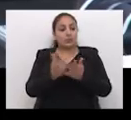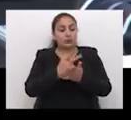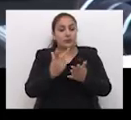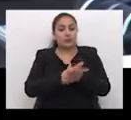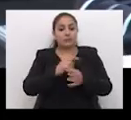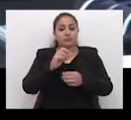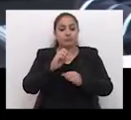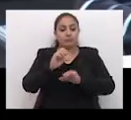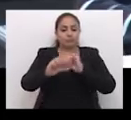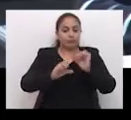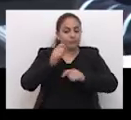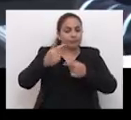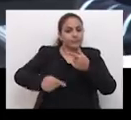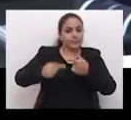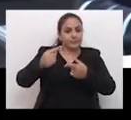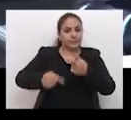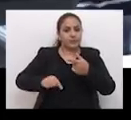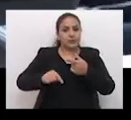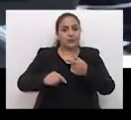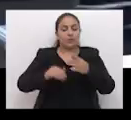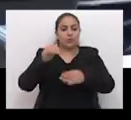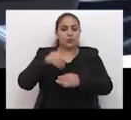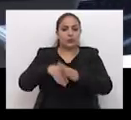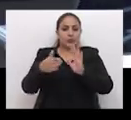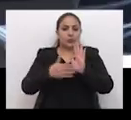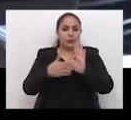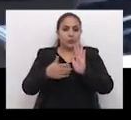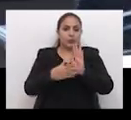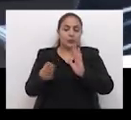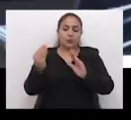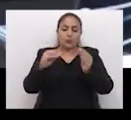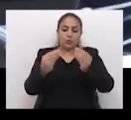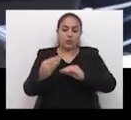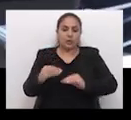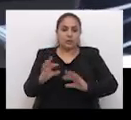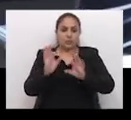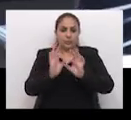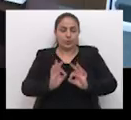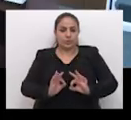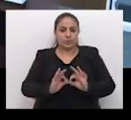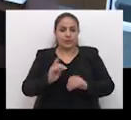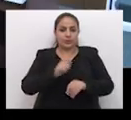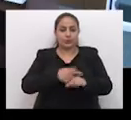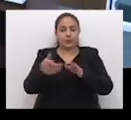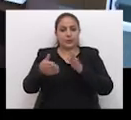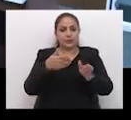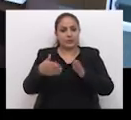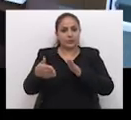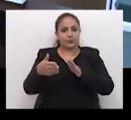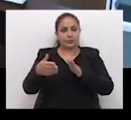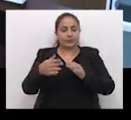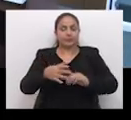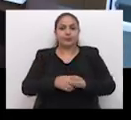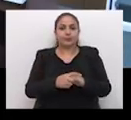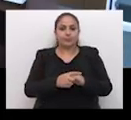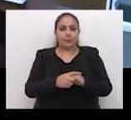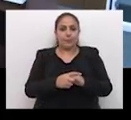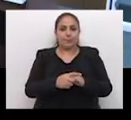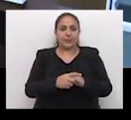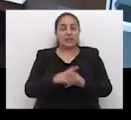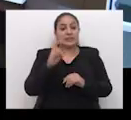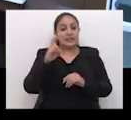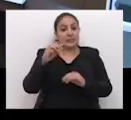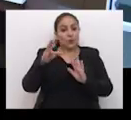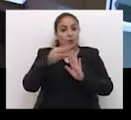mas houve divergência na votação de propostas que foram acrescentadas ao projeto durante a tramitação.